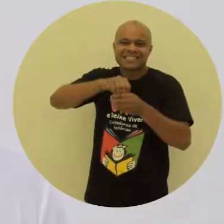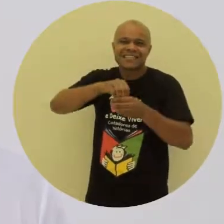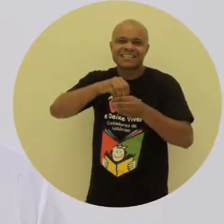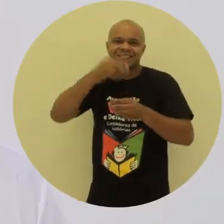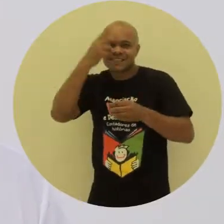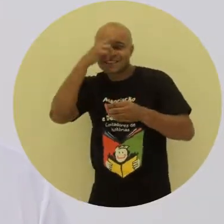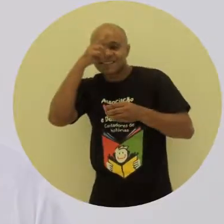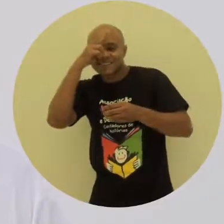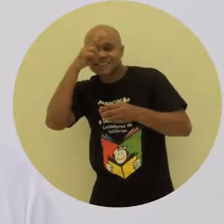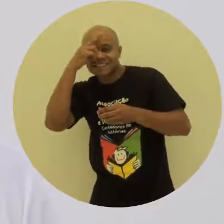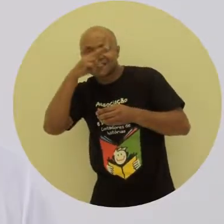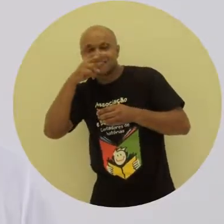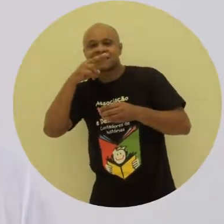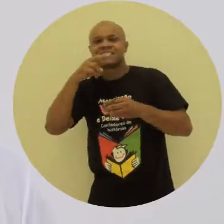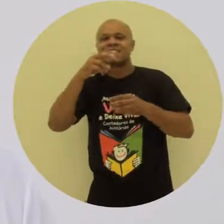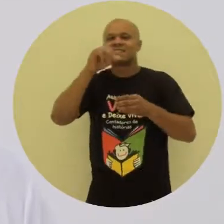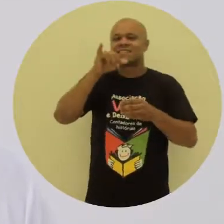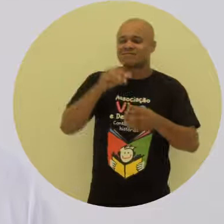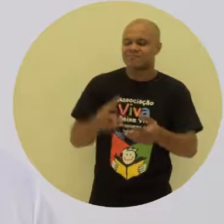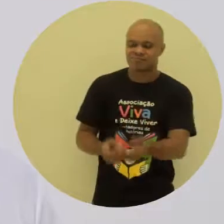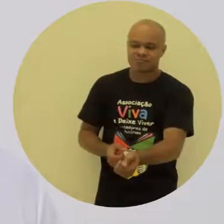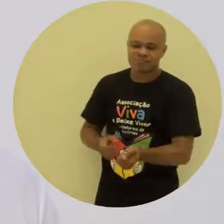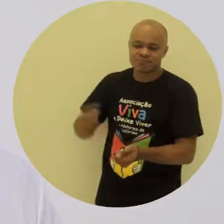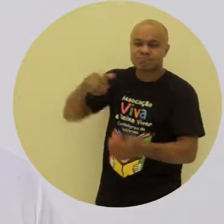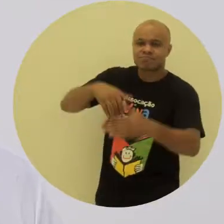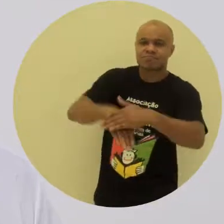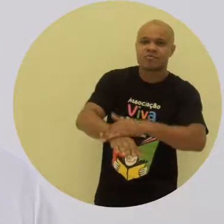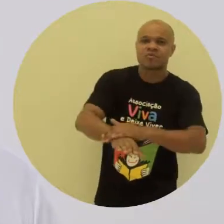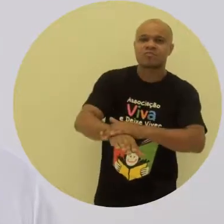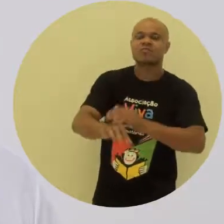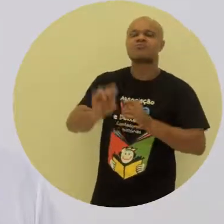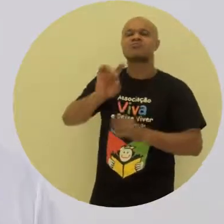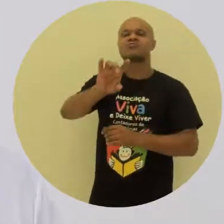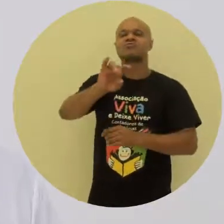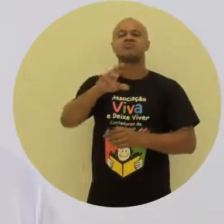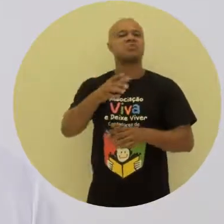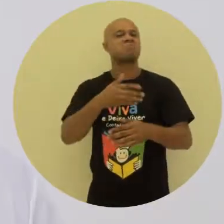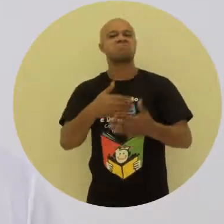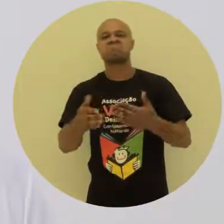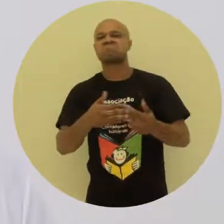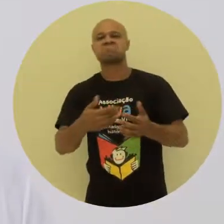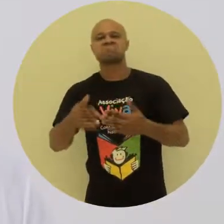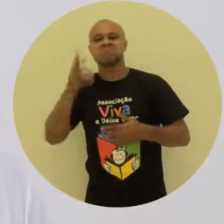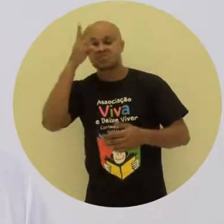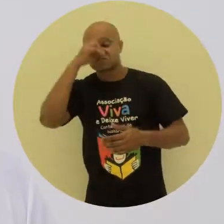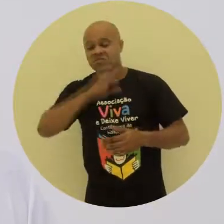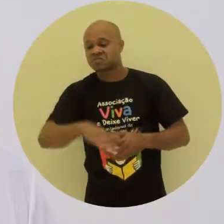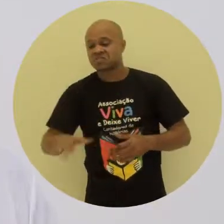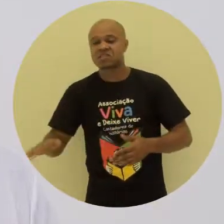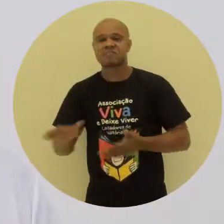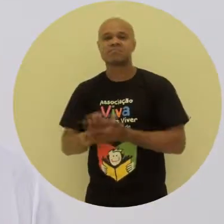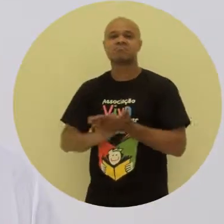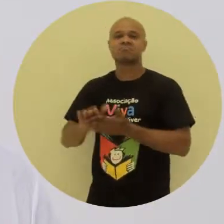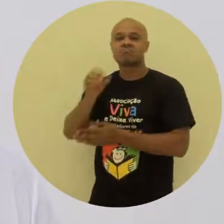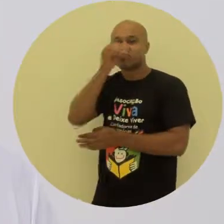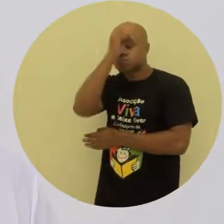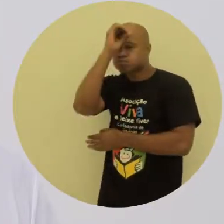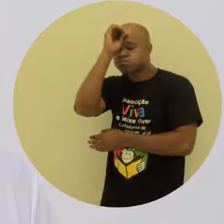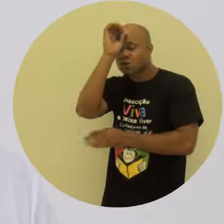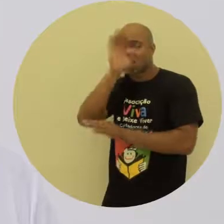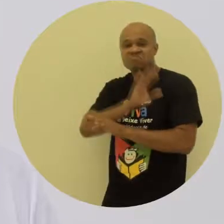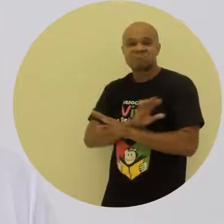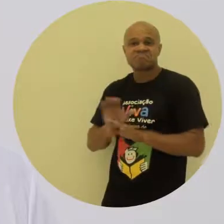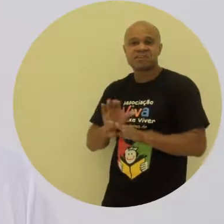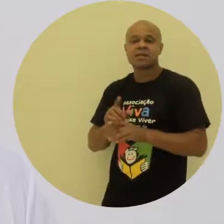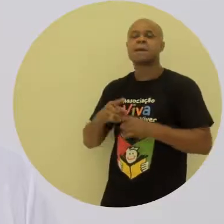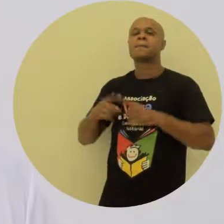Eu sempre digo que um avental dentro de uma gaveta ou dentro de um armário, ele não está contando histórias para ninguém. Ele não pode ser